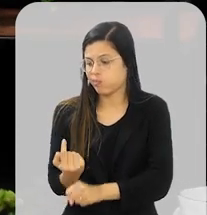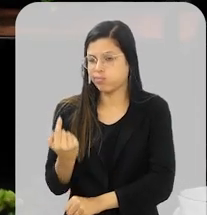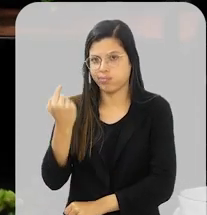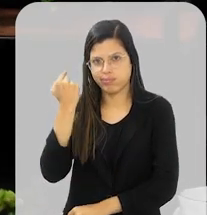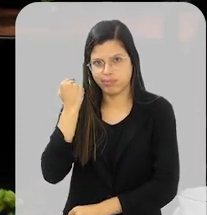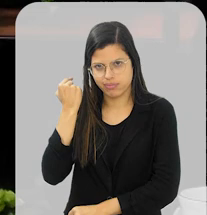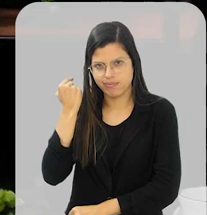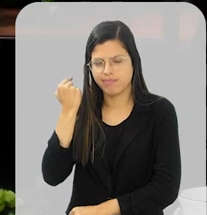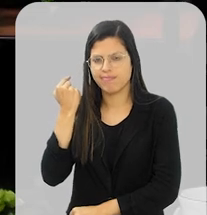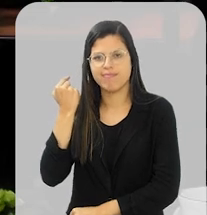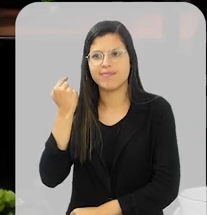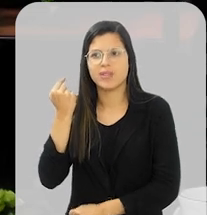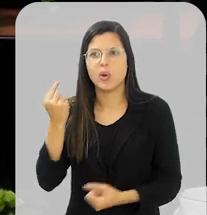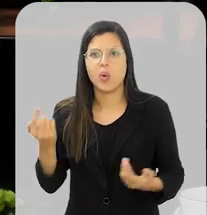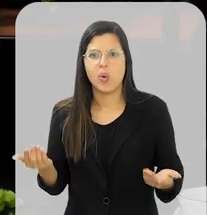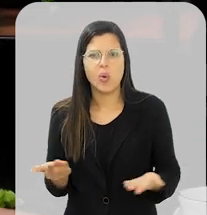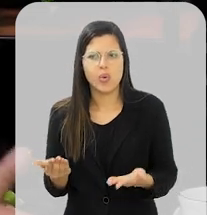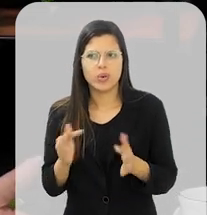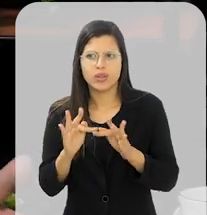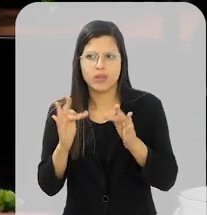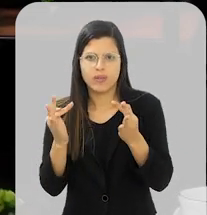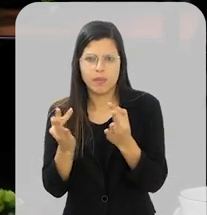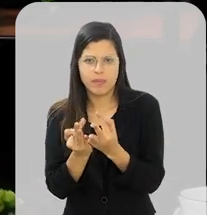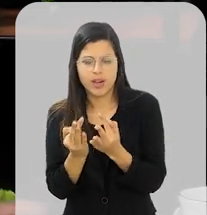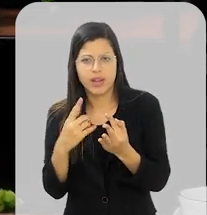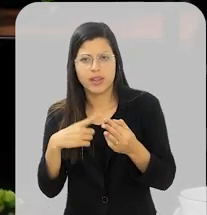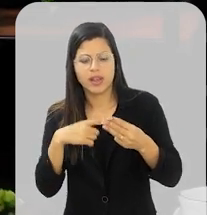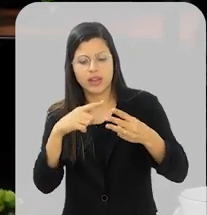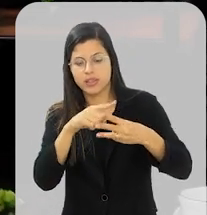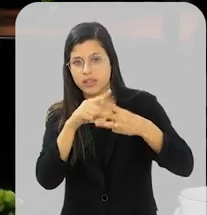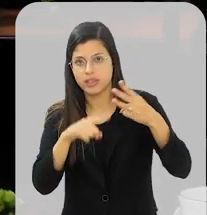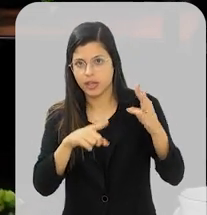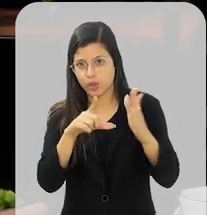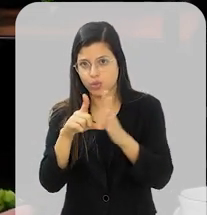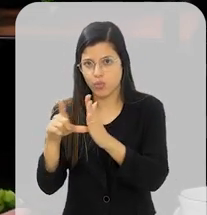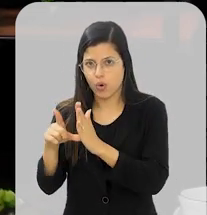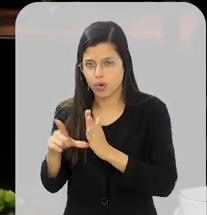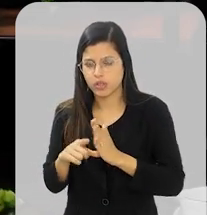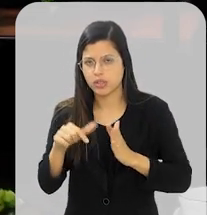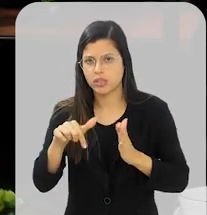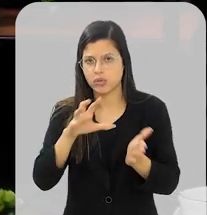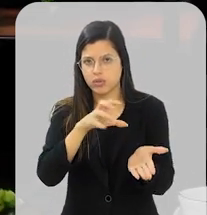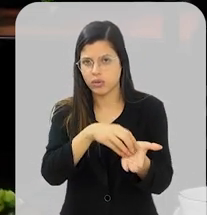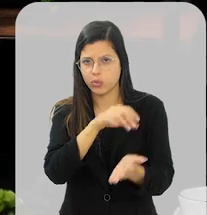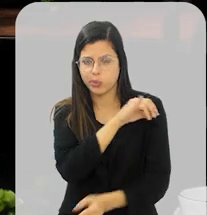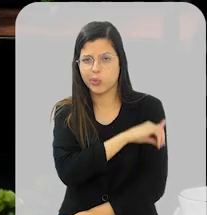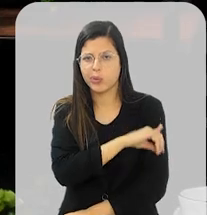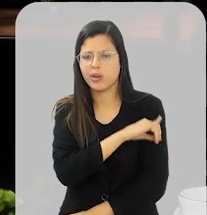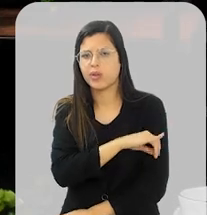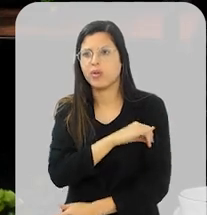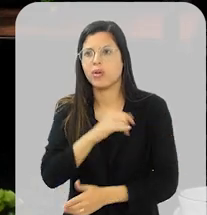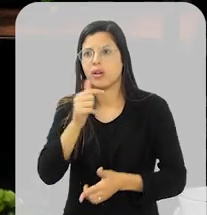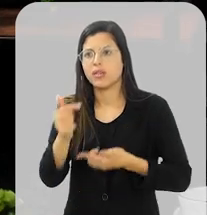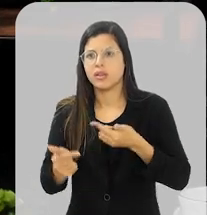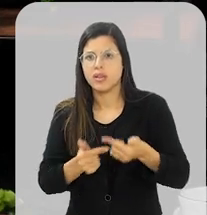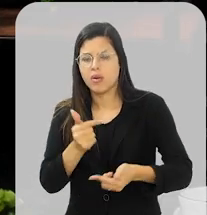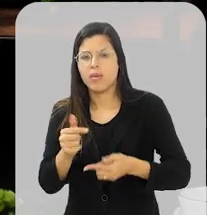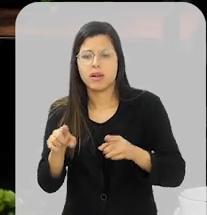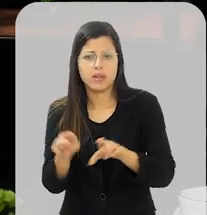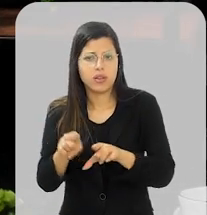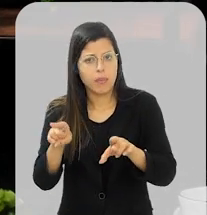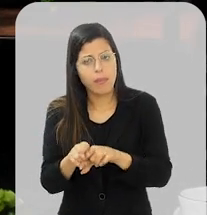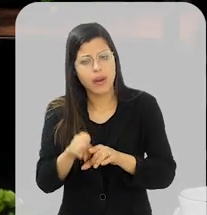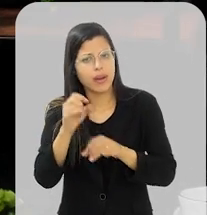anos atrás. Aí hoje a família tem 3 sebos aqui no centro do Rio, né? E a gente trabalha muito